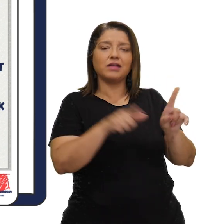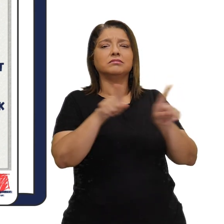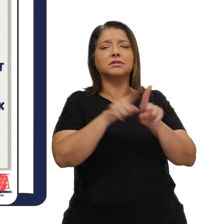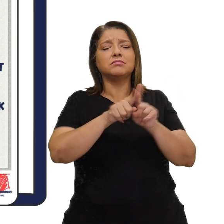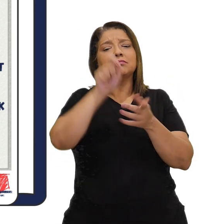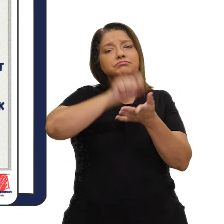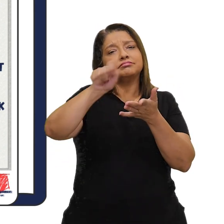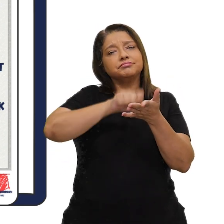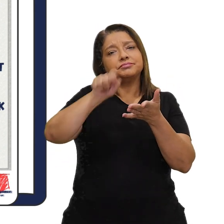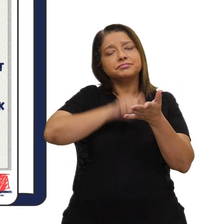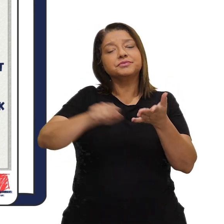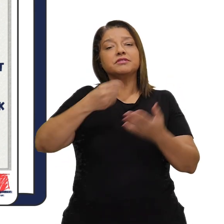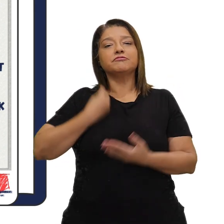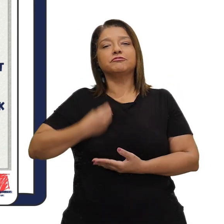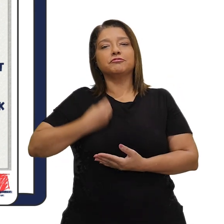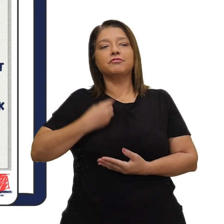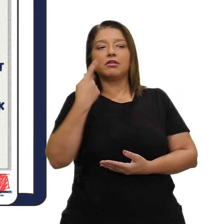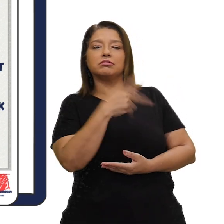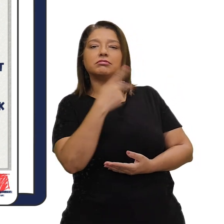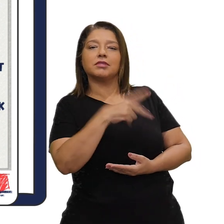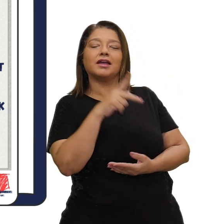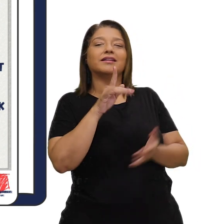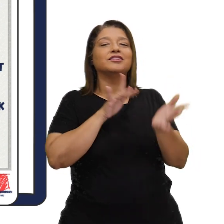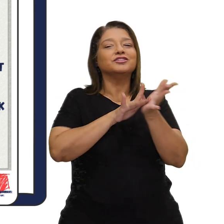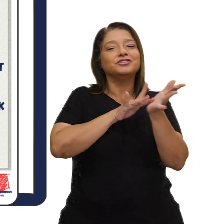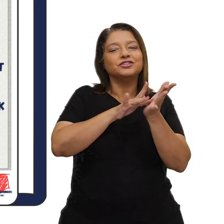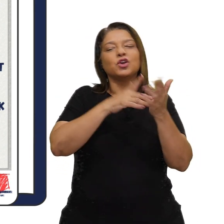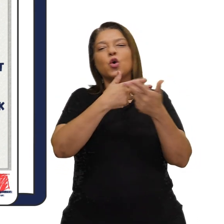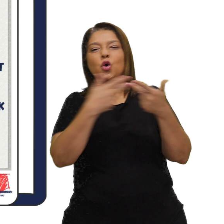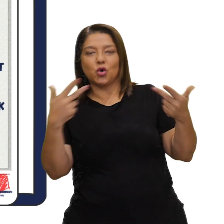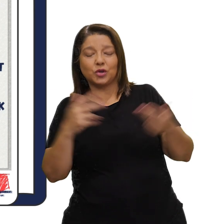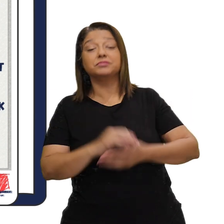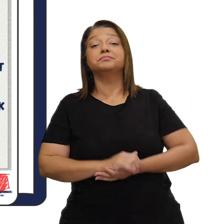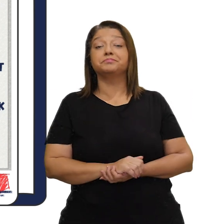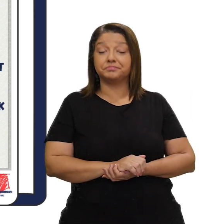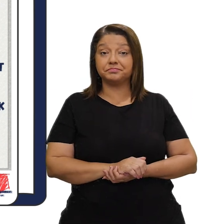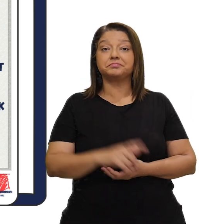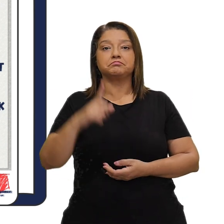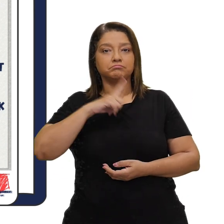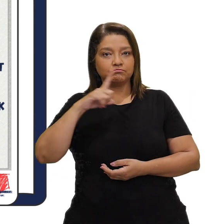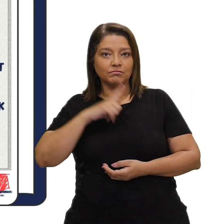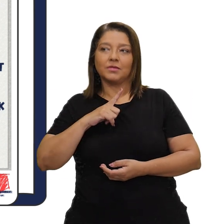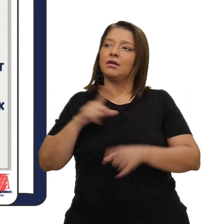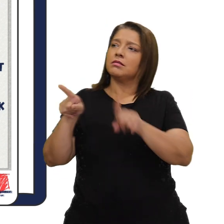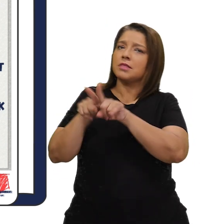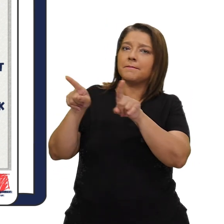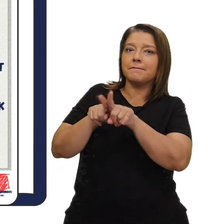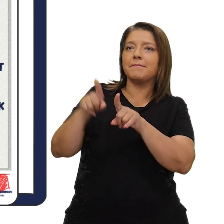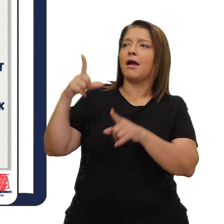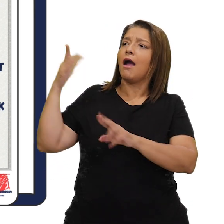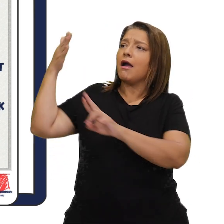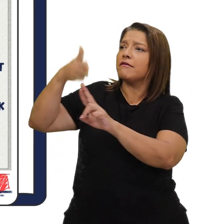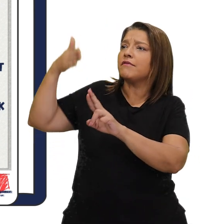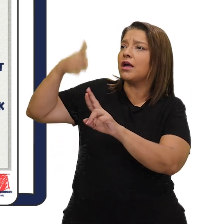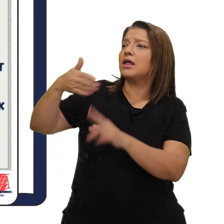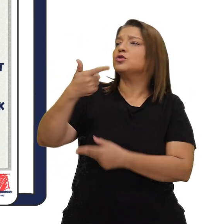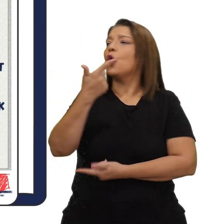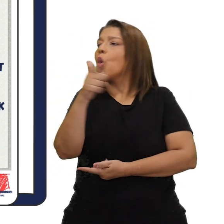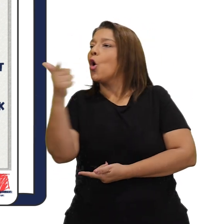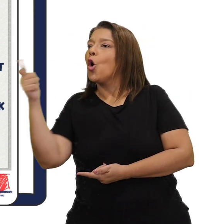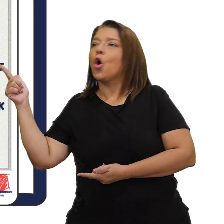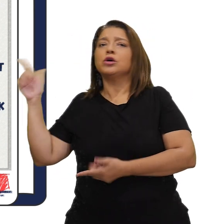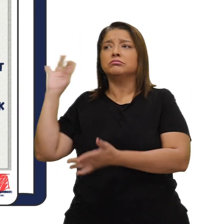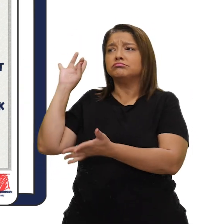fictícios da vida deste personagem, mesmo que buscando inspirações e referências da vida